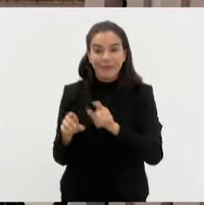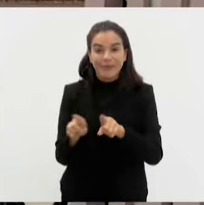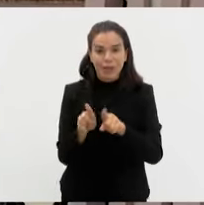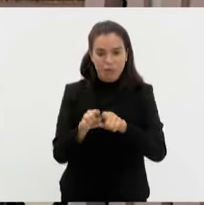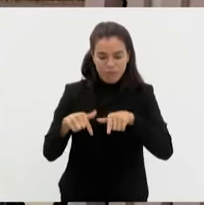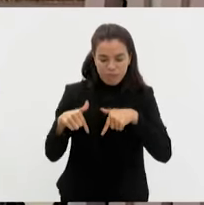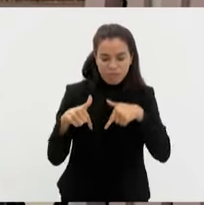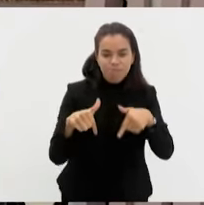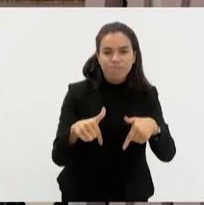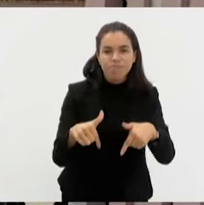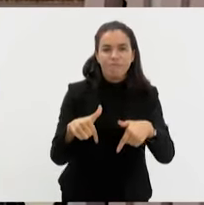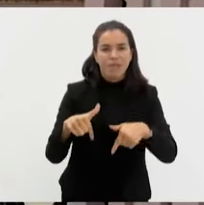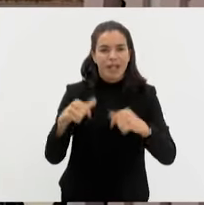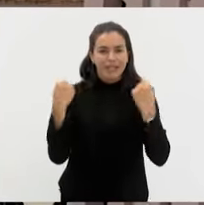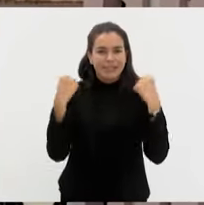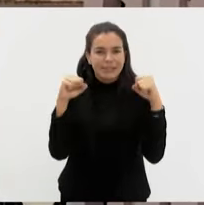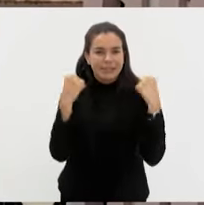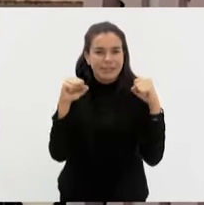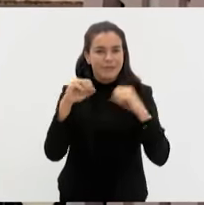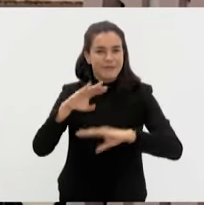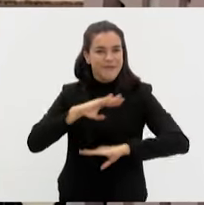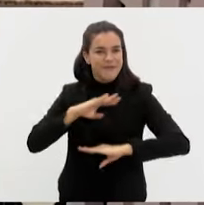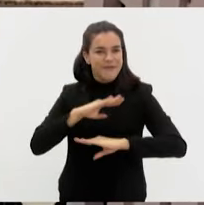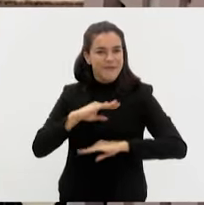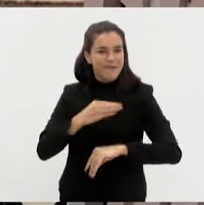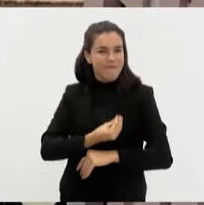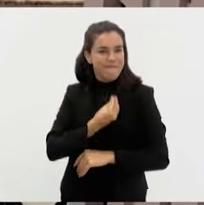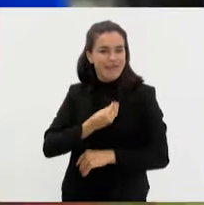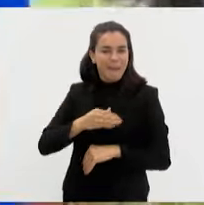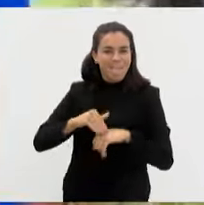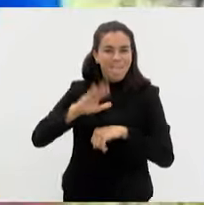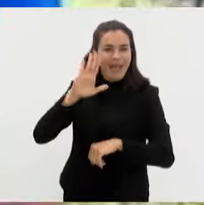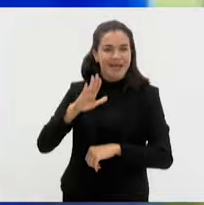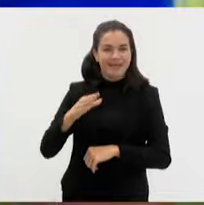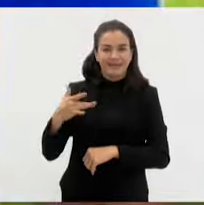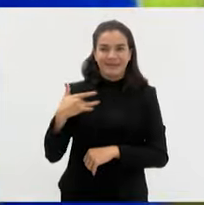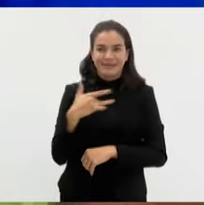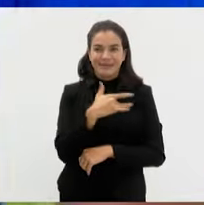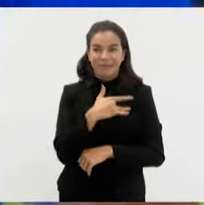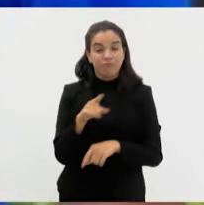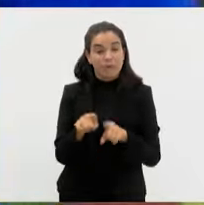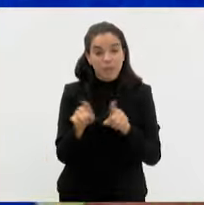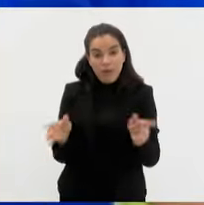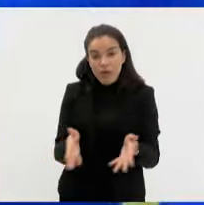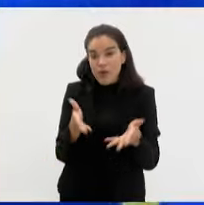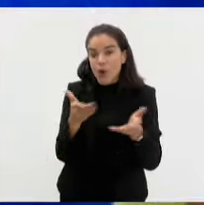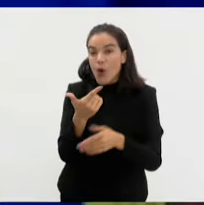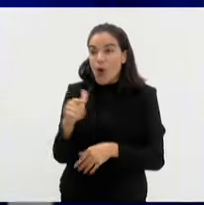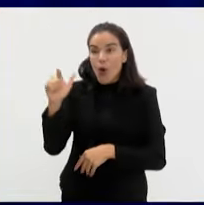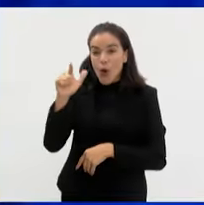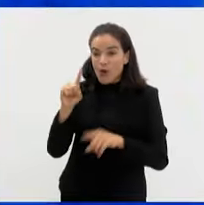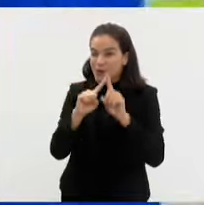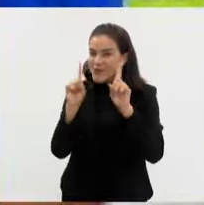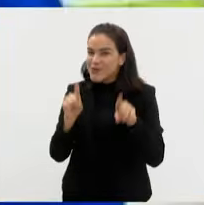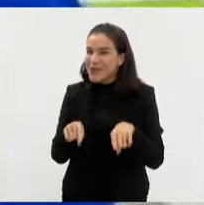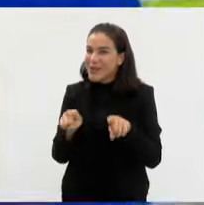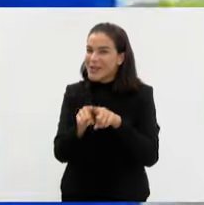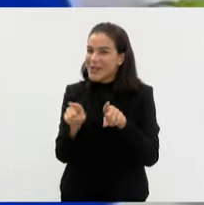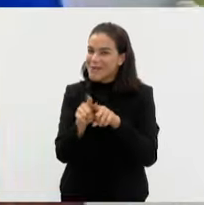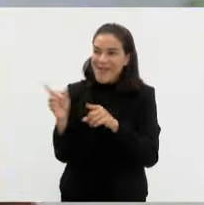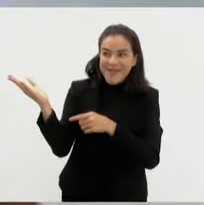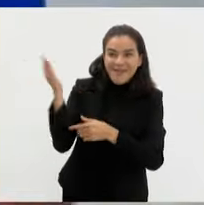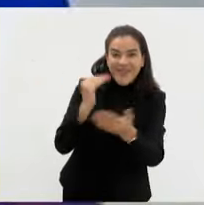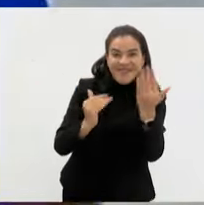na prática do exercício físico para uma vida mais saudável, os deputados estimularam outros servidores e